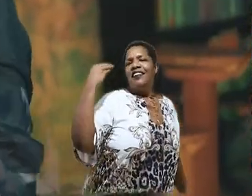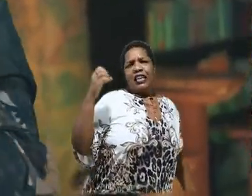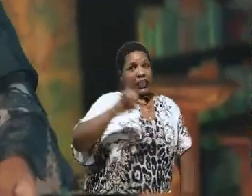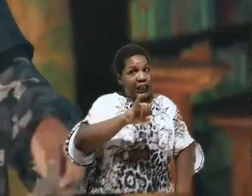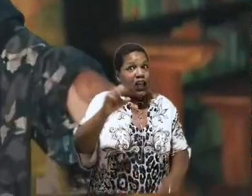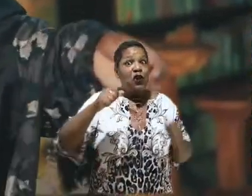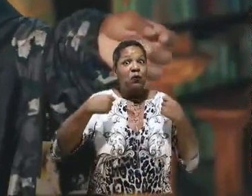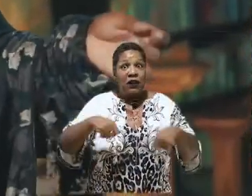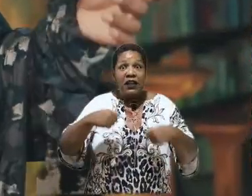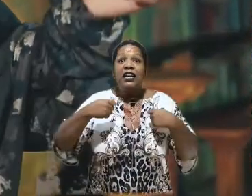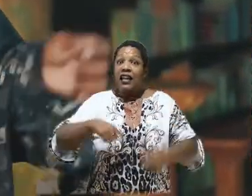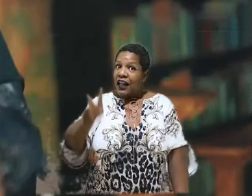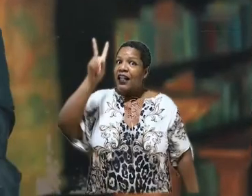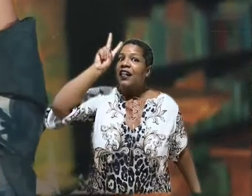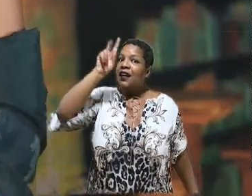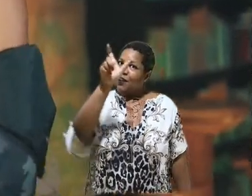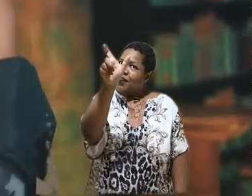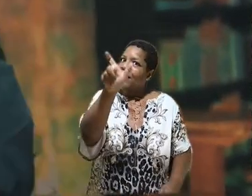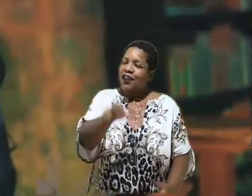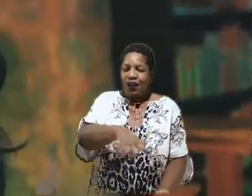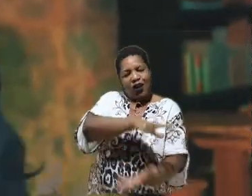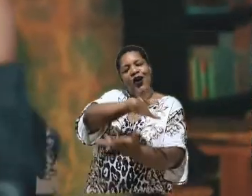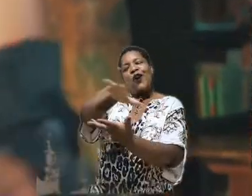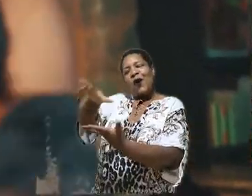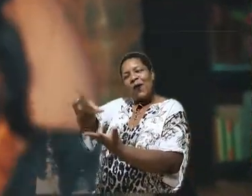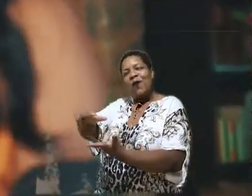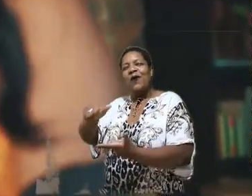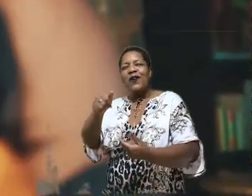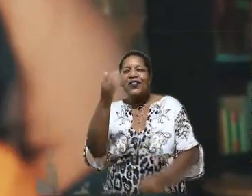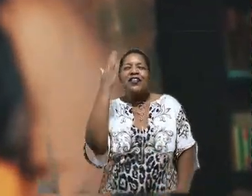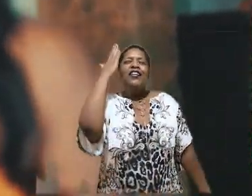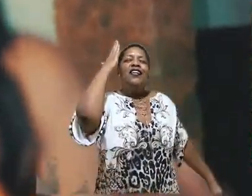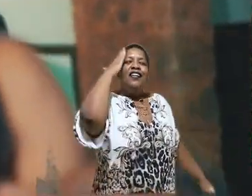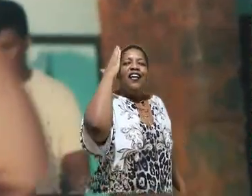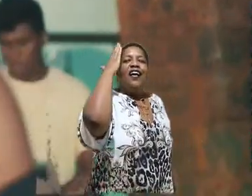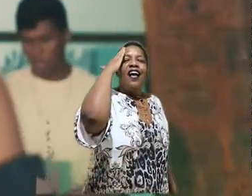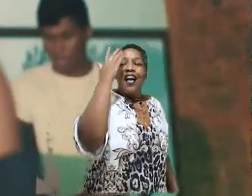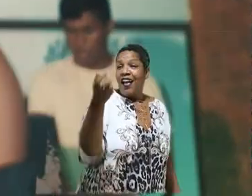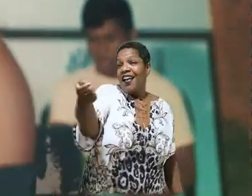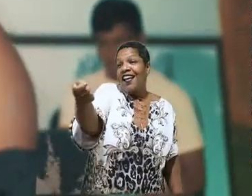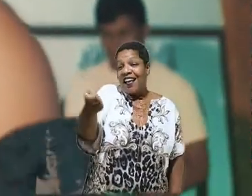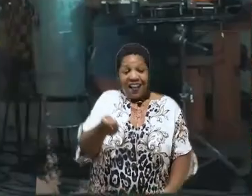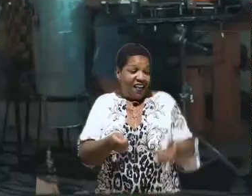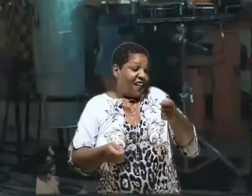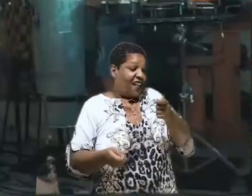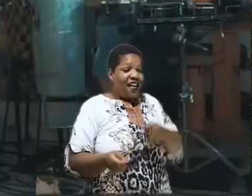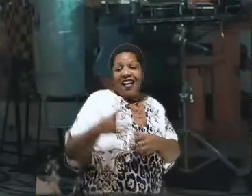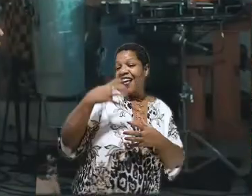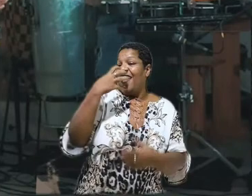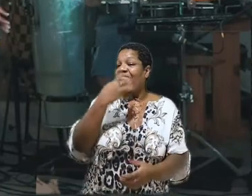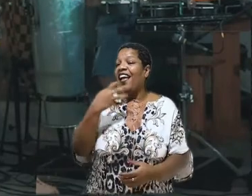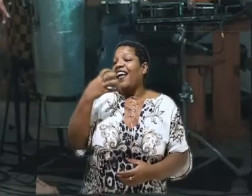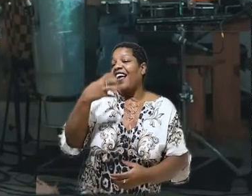precisar de você saber convidada para me